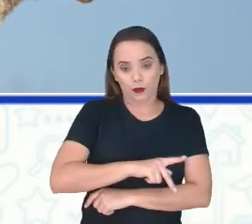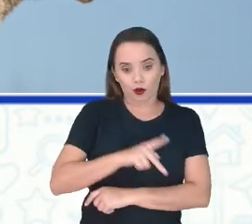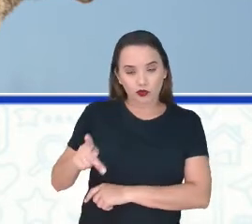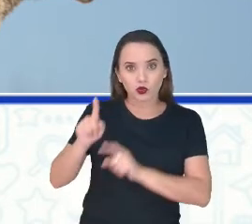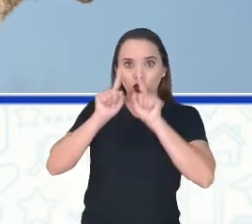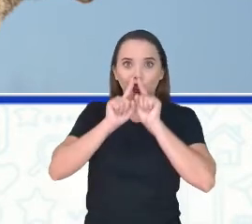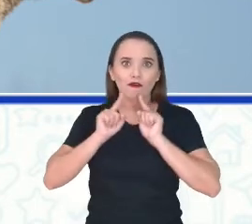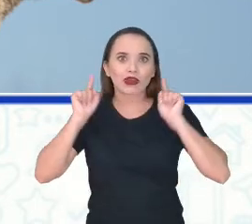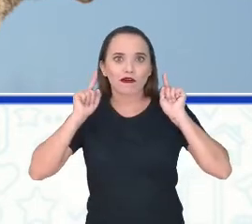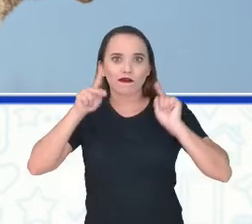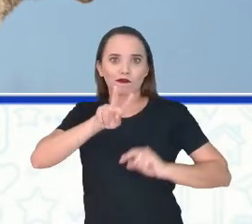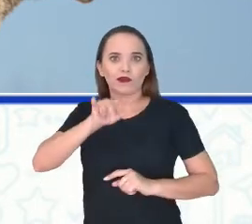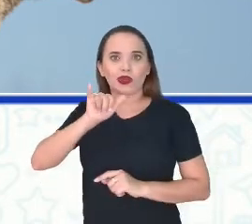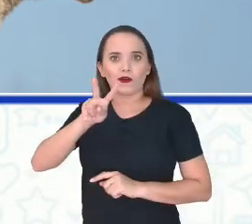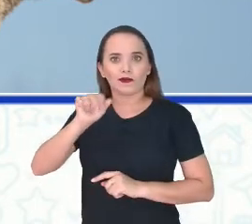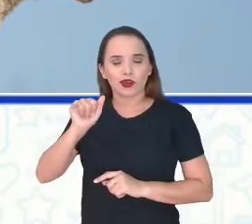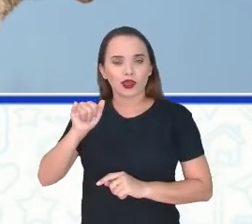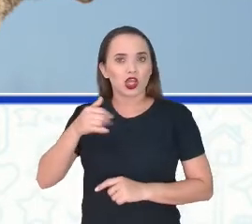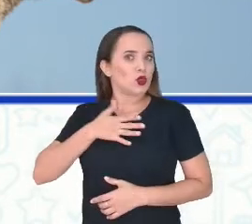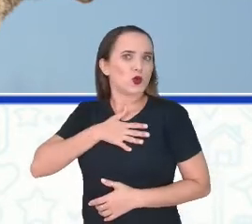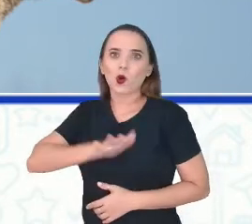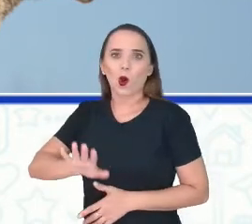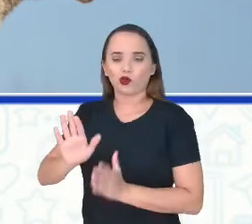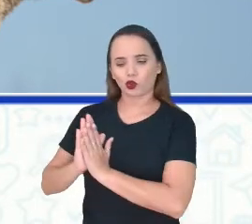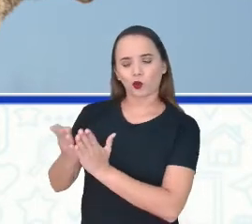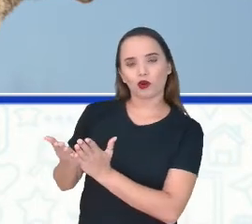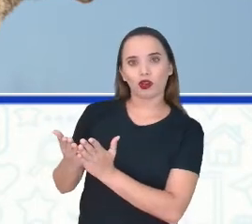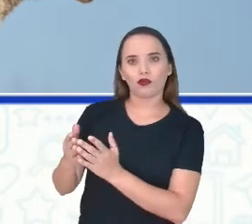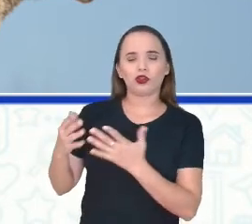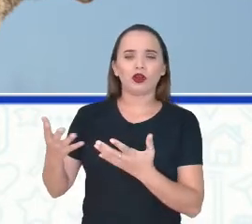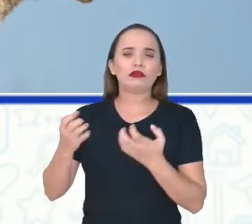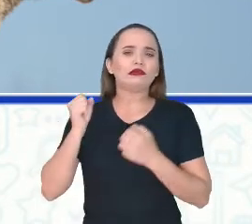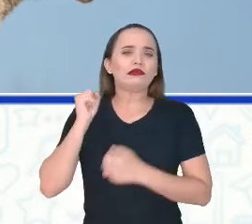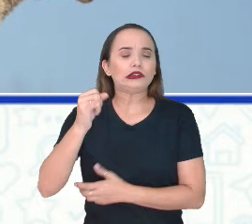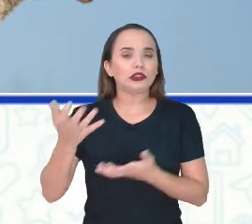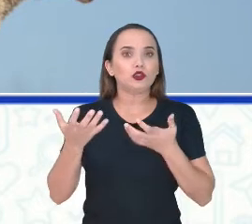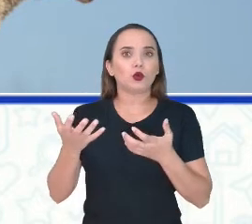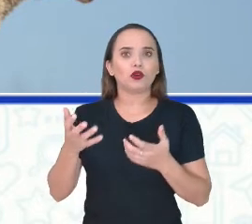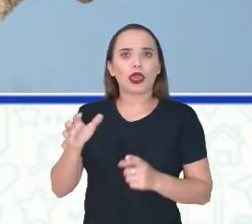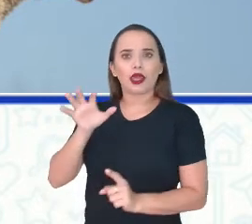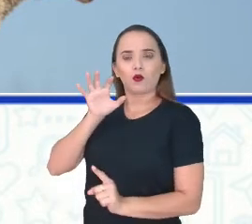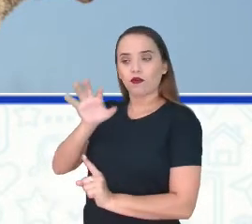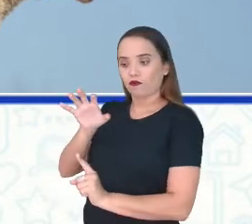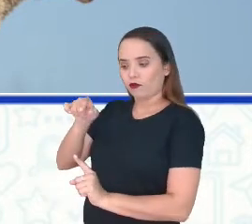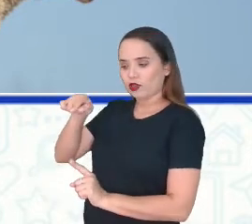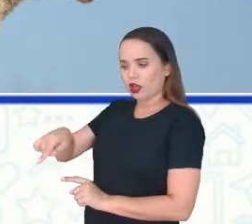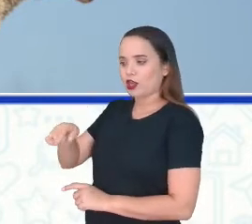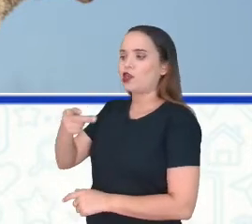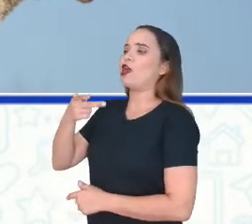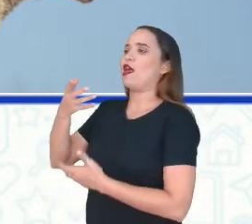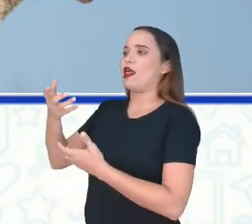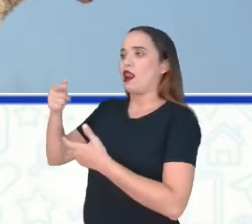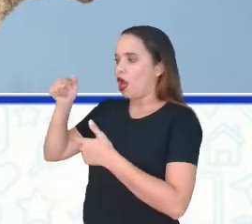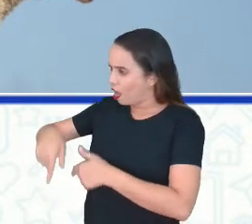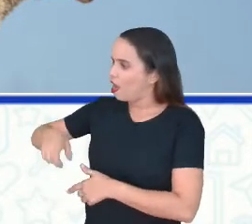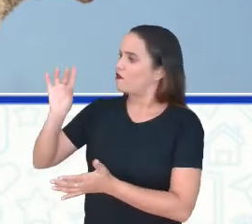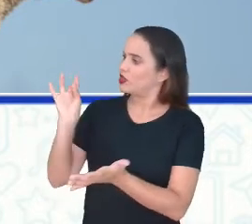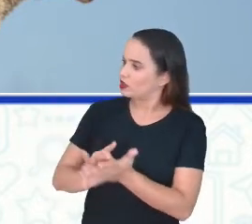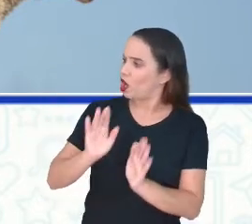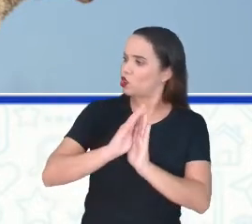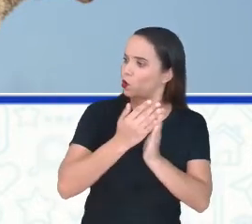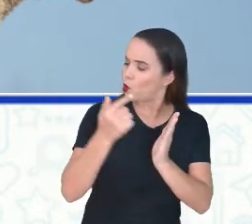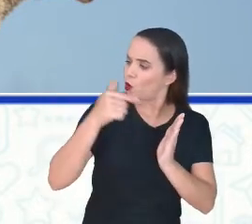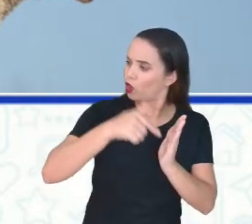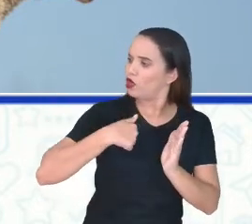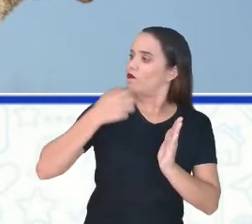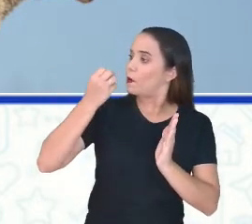tento convencê-la de que o livro é bom, eu preciso usar o quê? Argumentos, eu preciso ter provas. A minha opinião